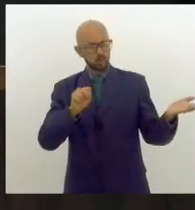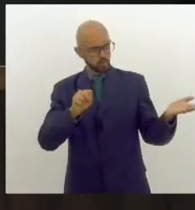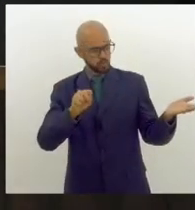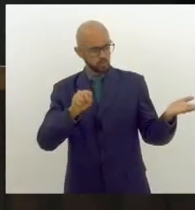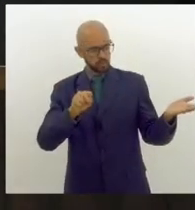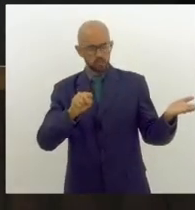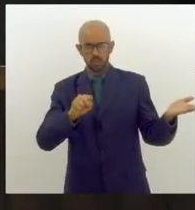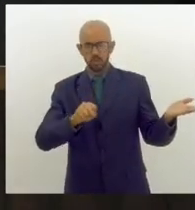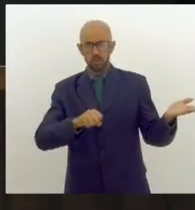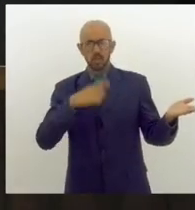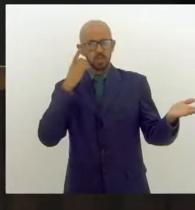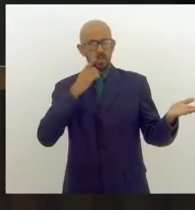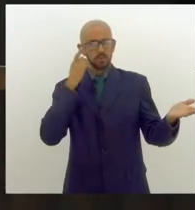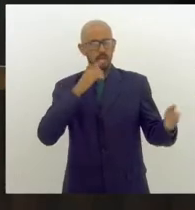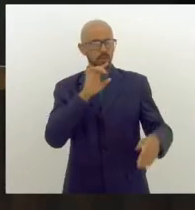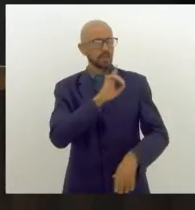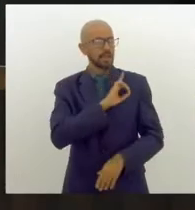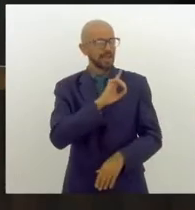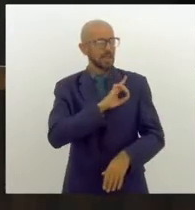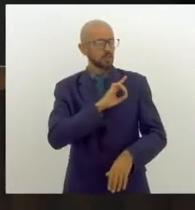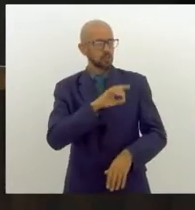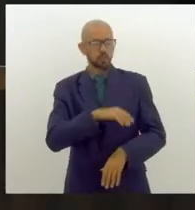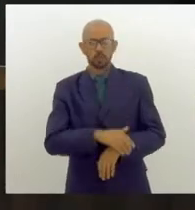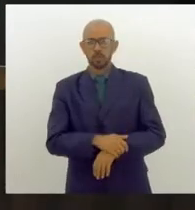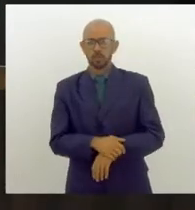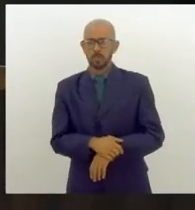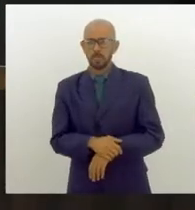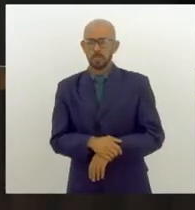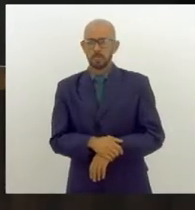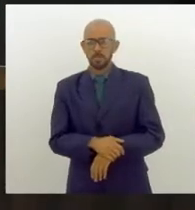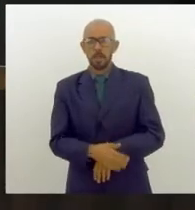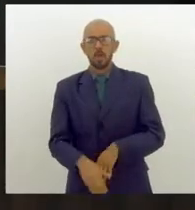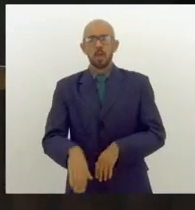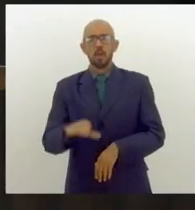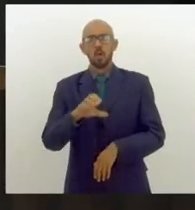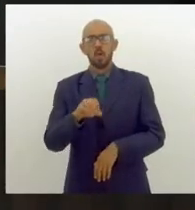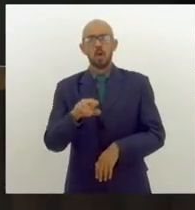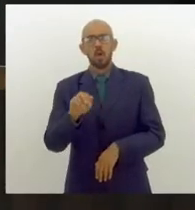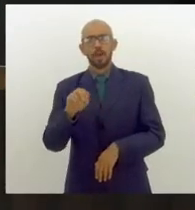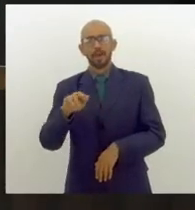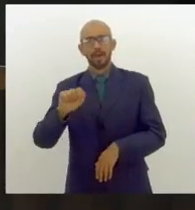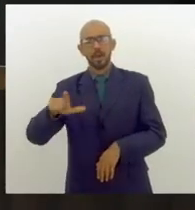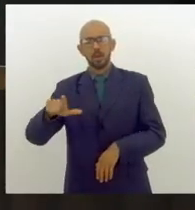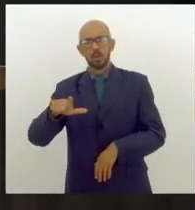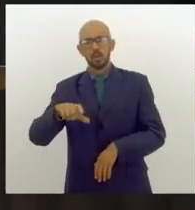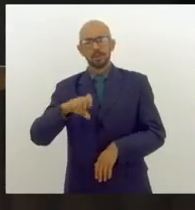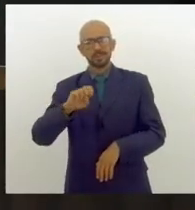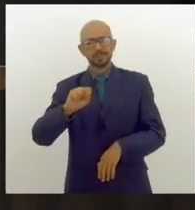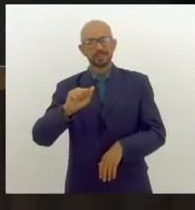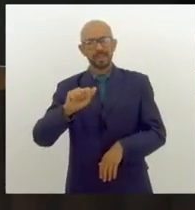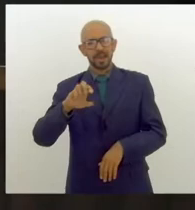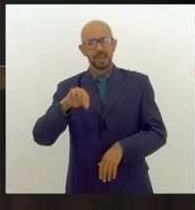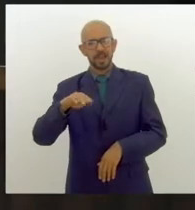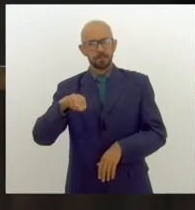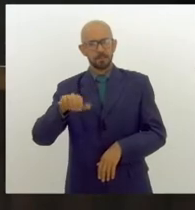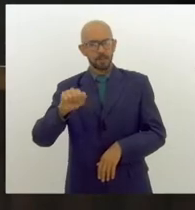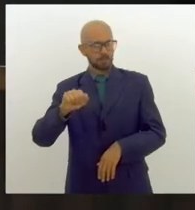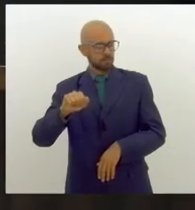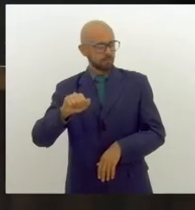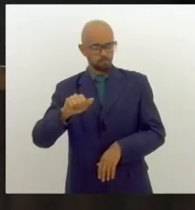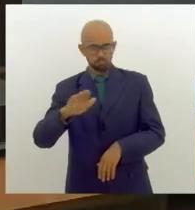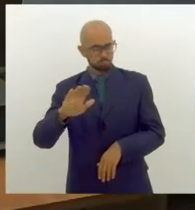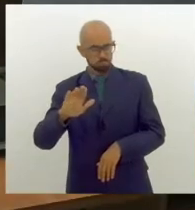Deputado delegado Carlos Augusto. Deputado Coronel Salema. Deputado Coronel Salema. Deputada Marta